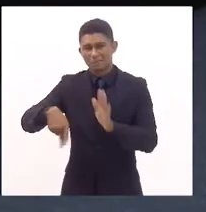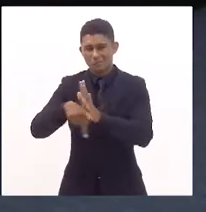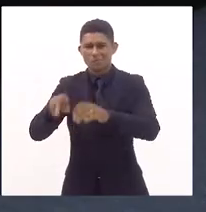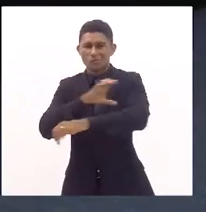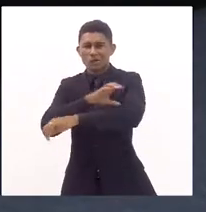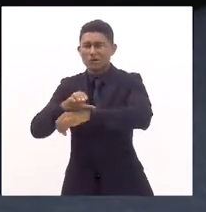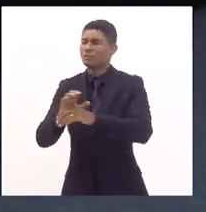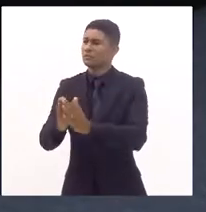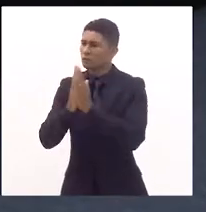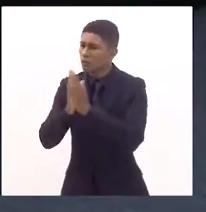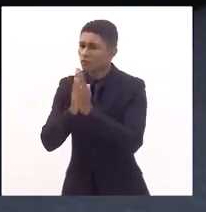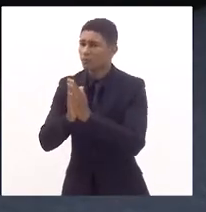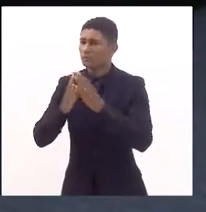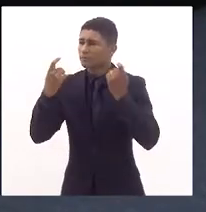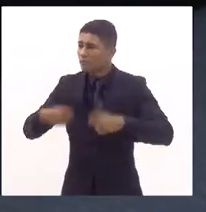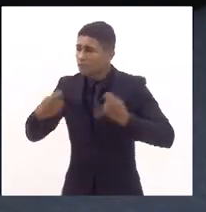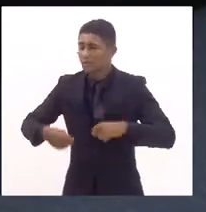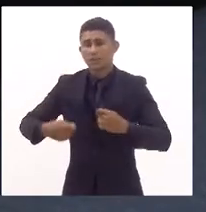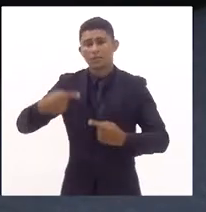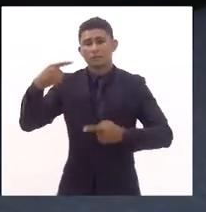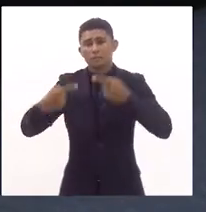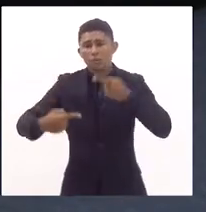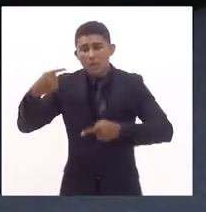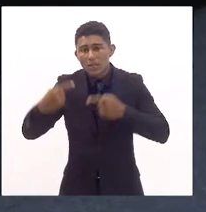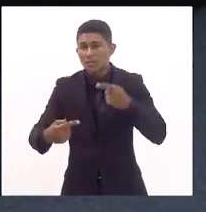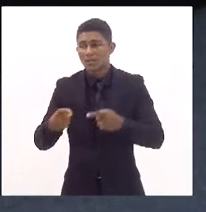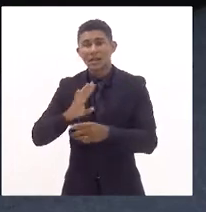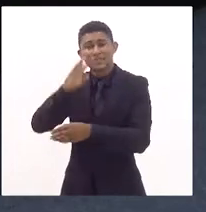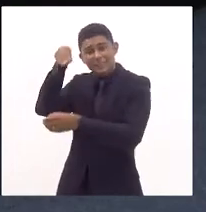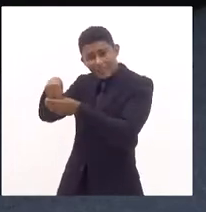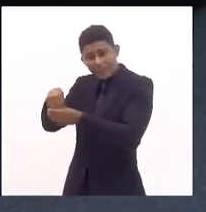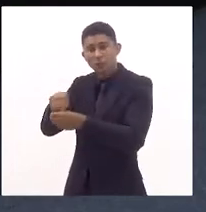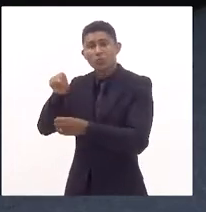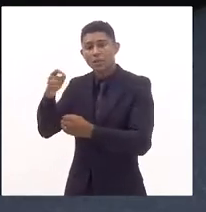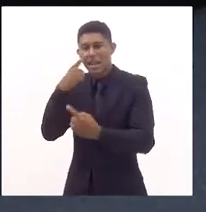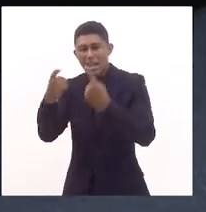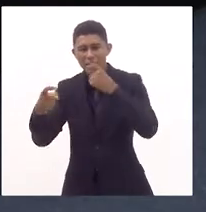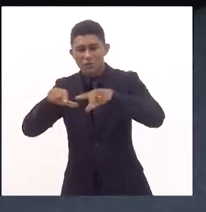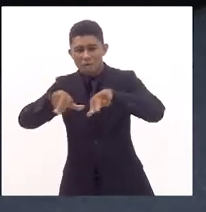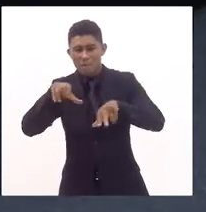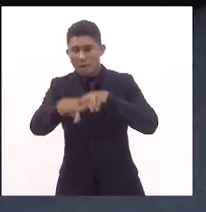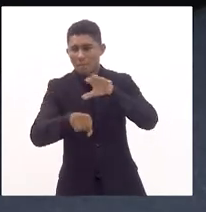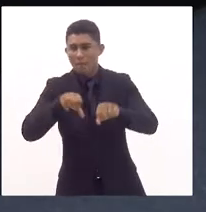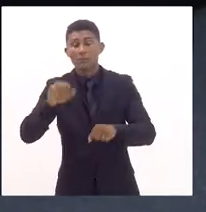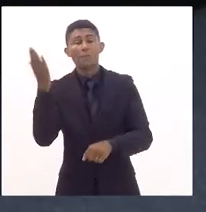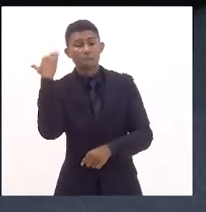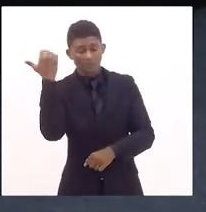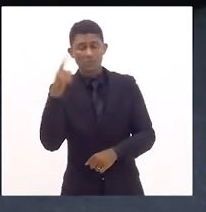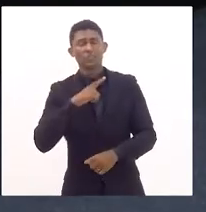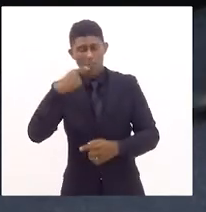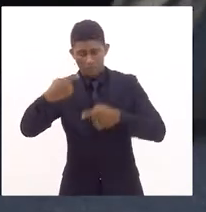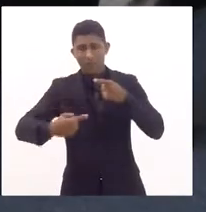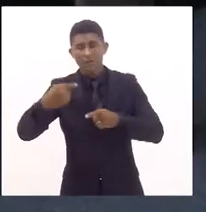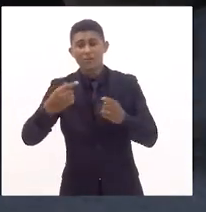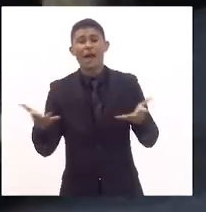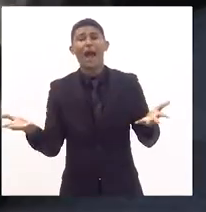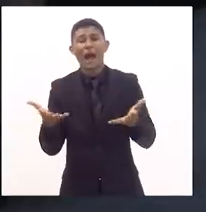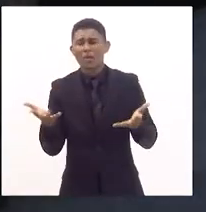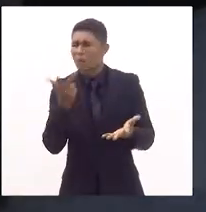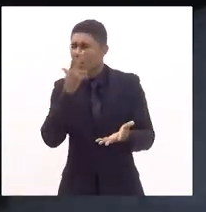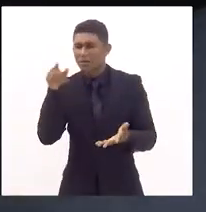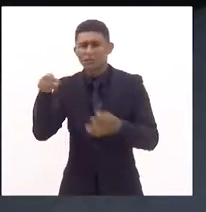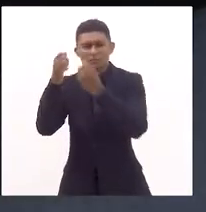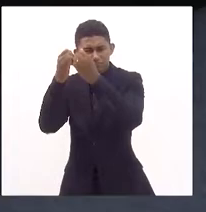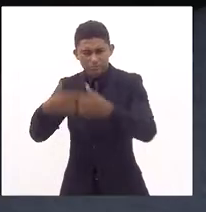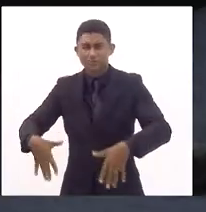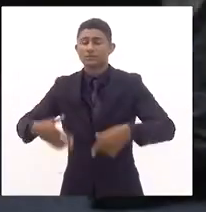reconponha a política de catação de resíduos em Campos, tinha uma política organizada e está sendo muito enfraquecida.